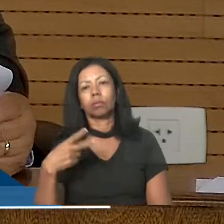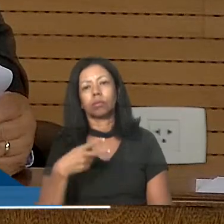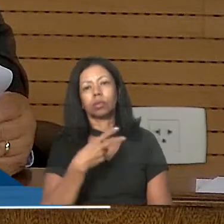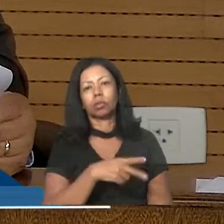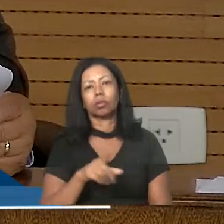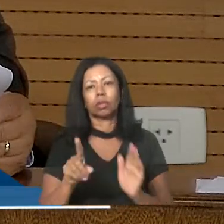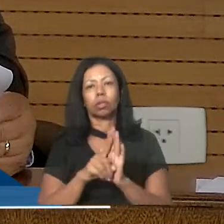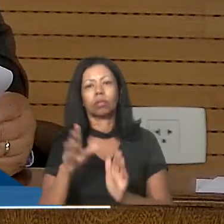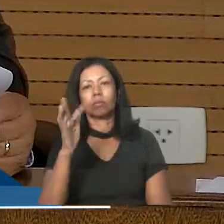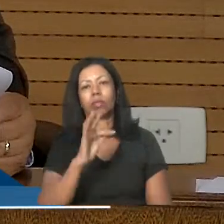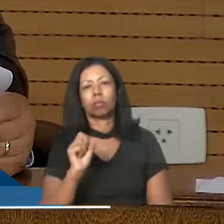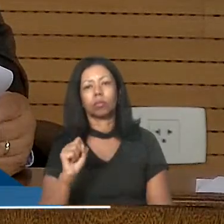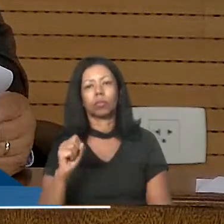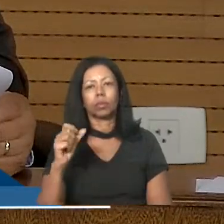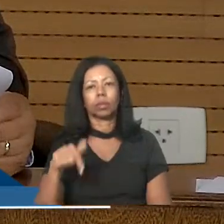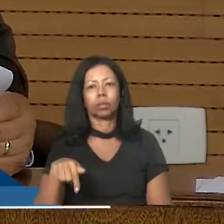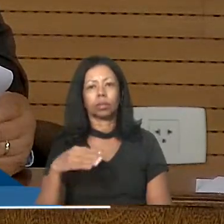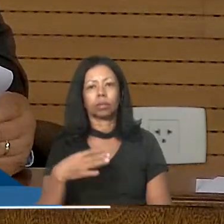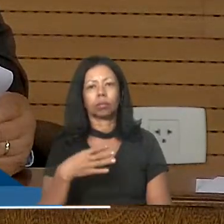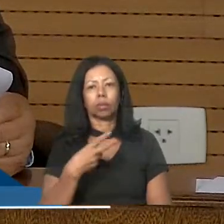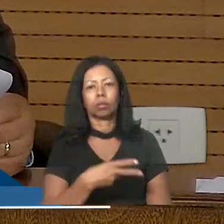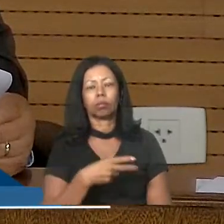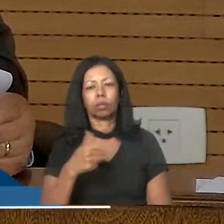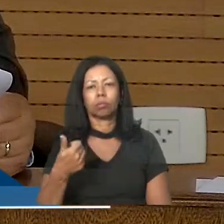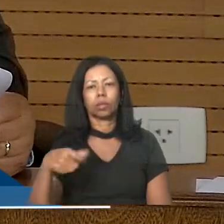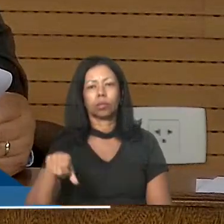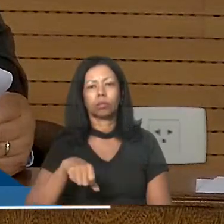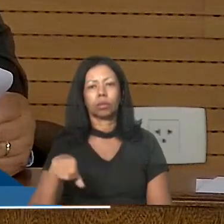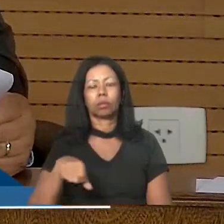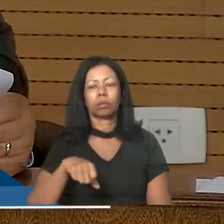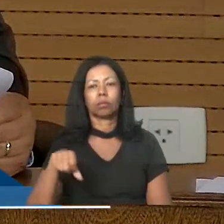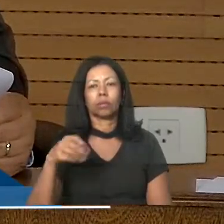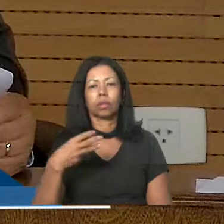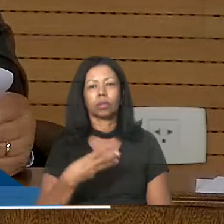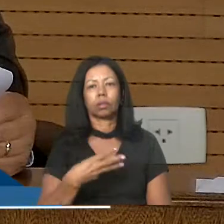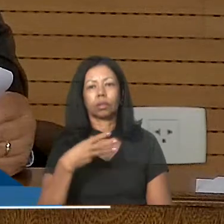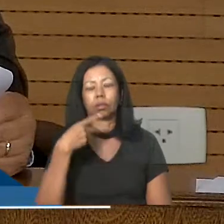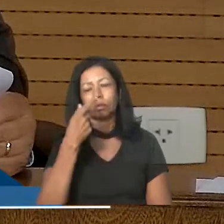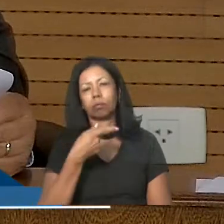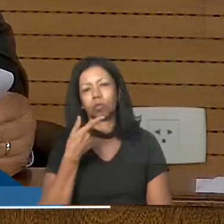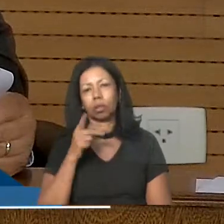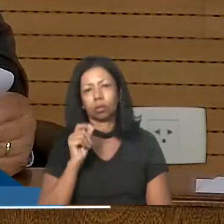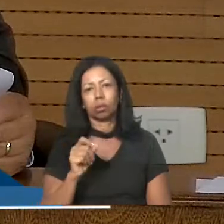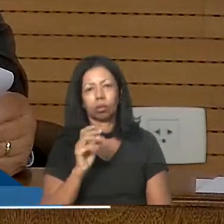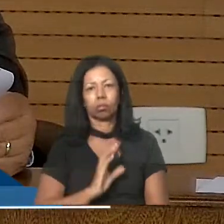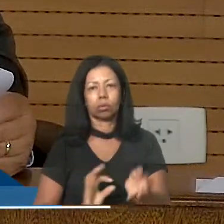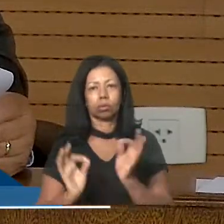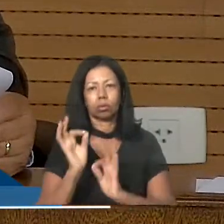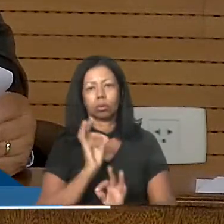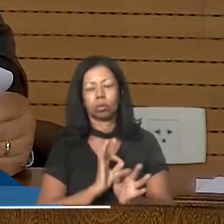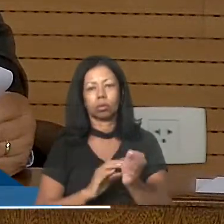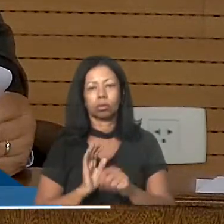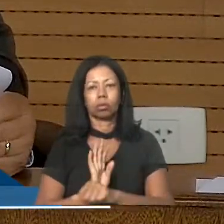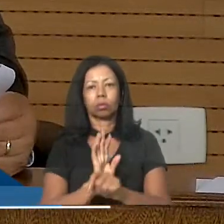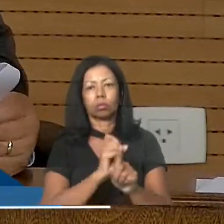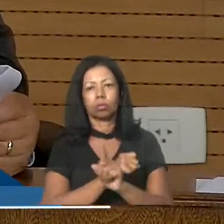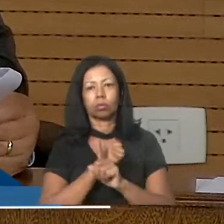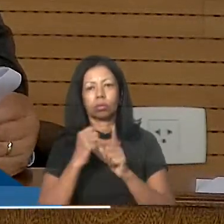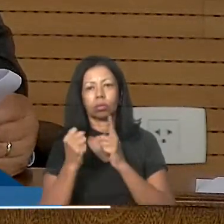número 8.742, de 1993, que dispõe sobre a organização da assistência